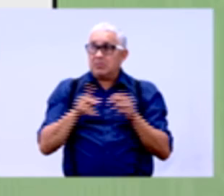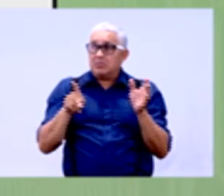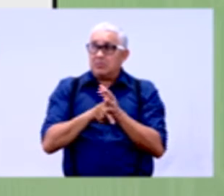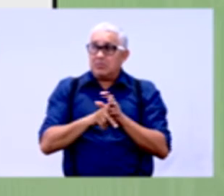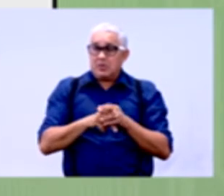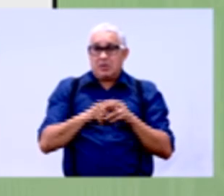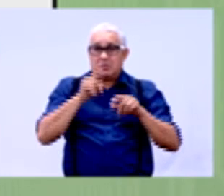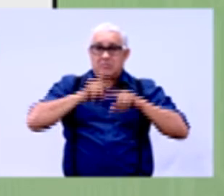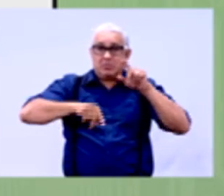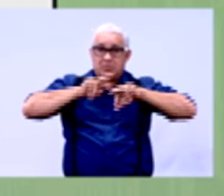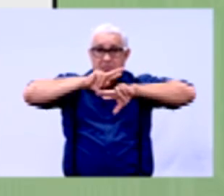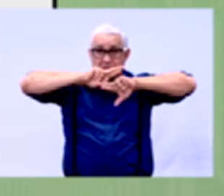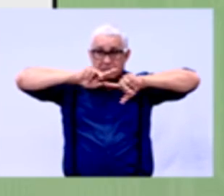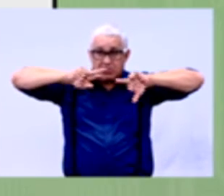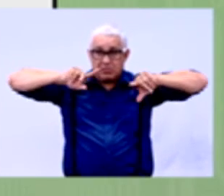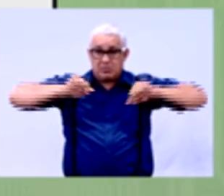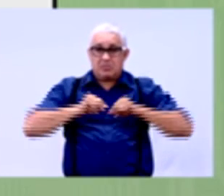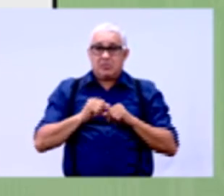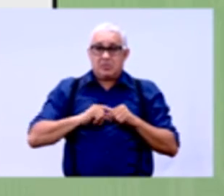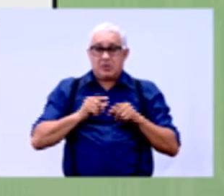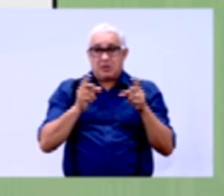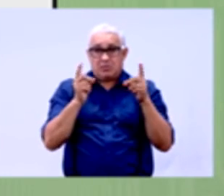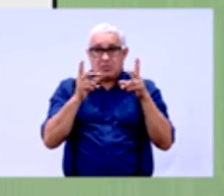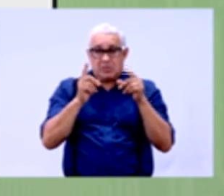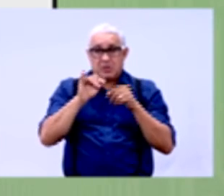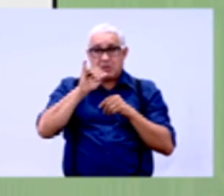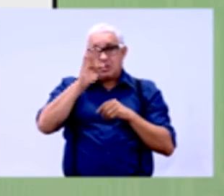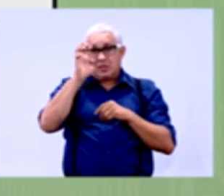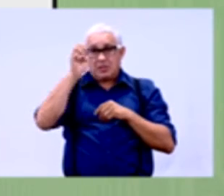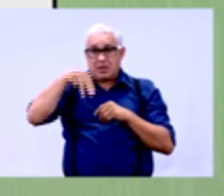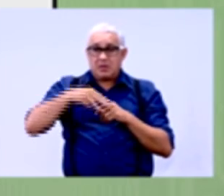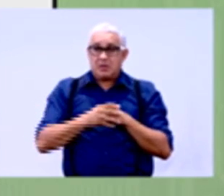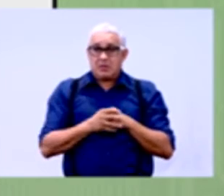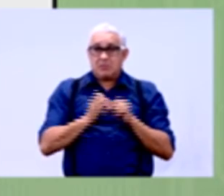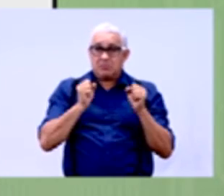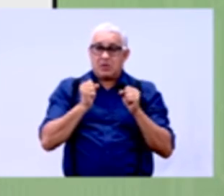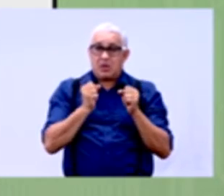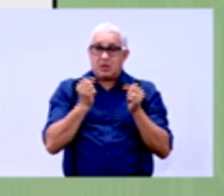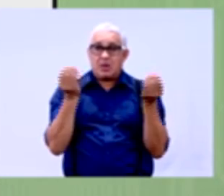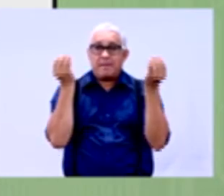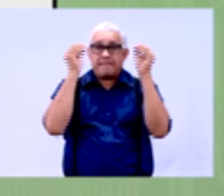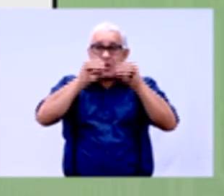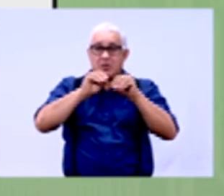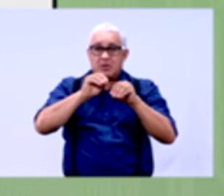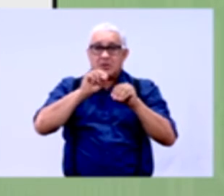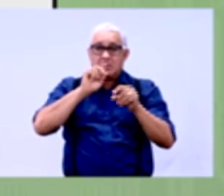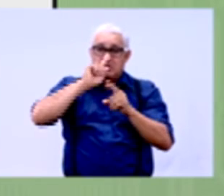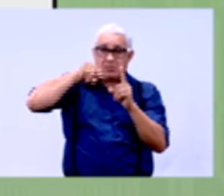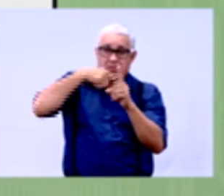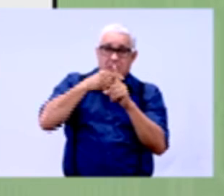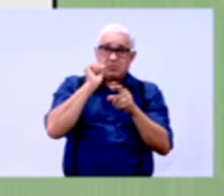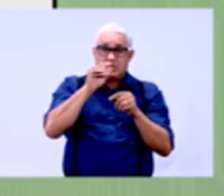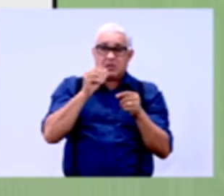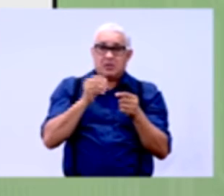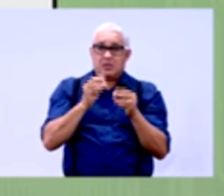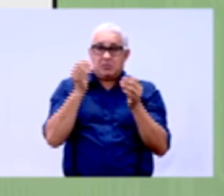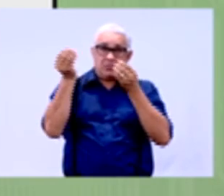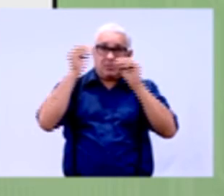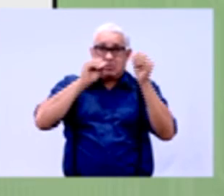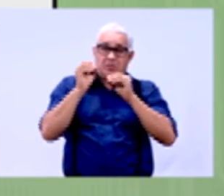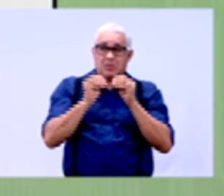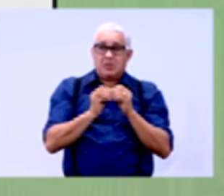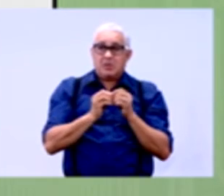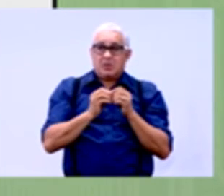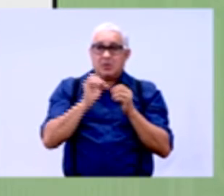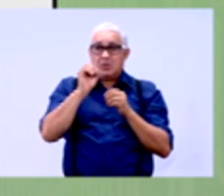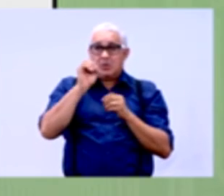deste produto para o item de venda, e aí esse item de venda poder ser adicionado, ser colocado na ordem de compra.